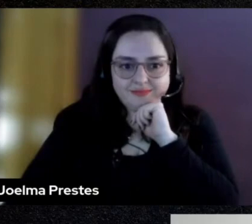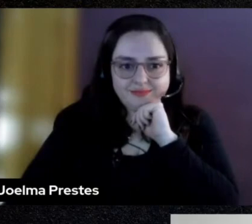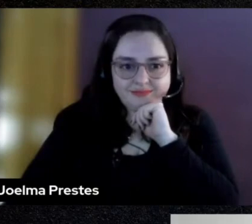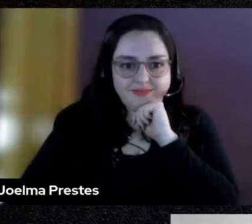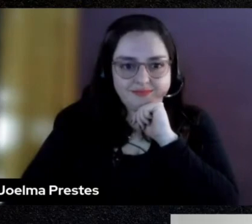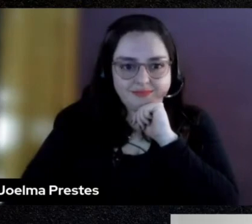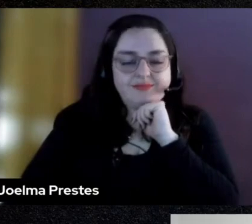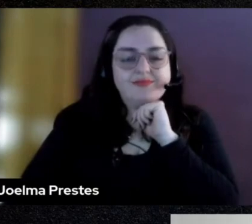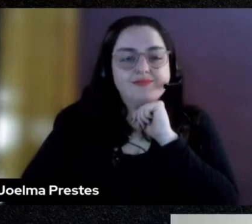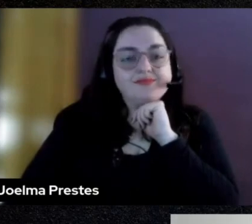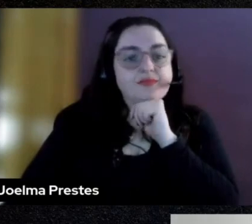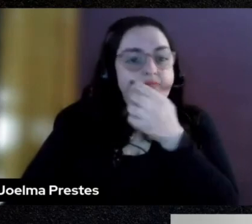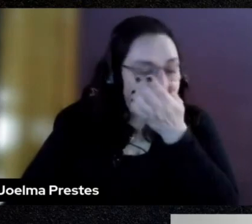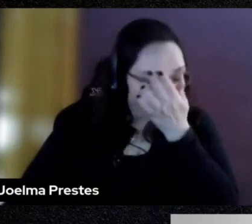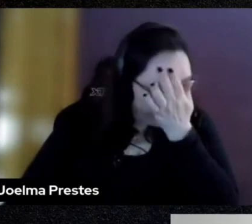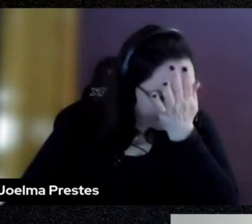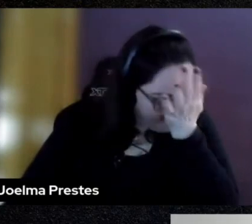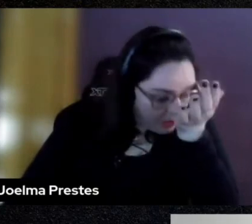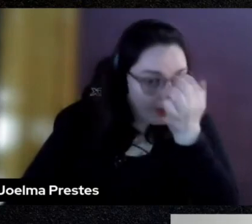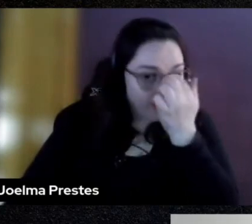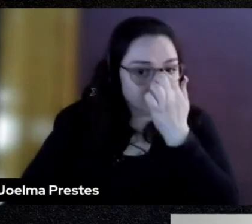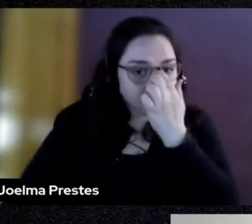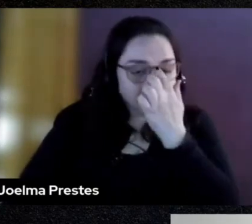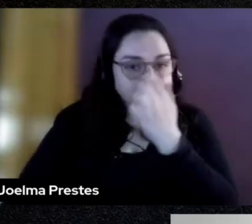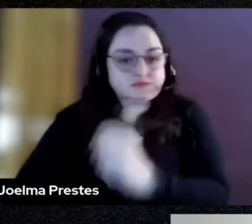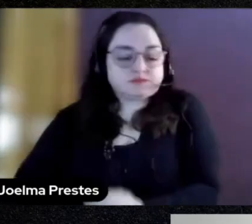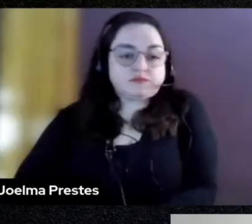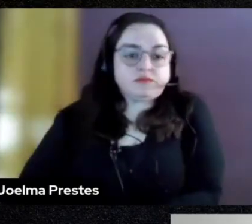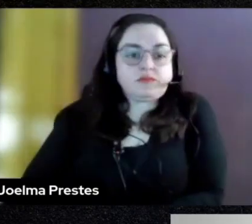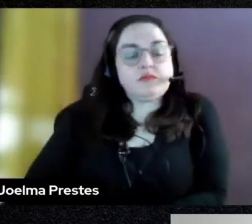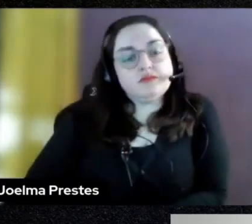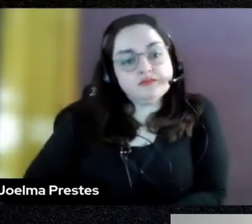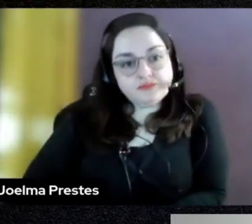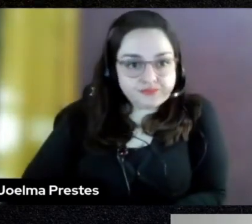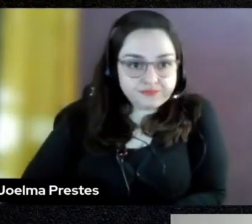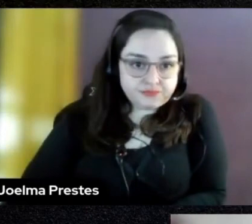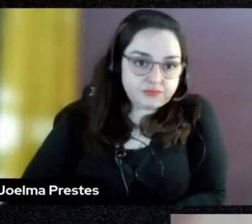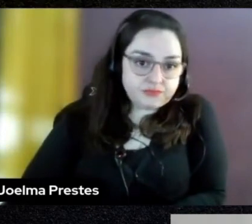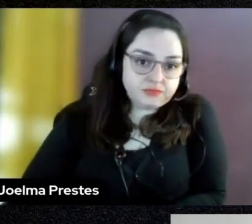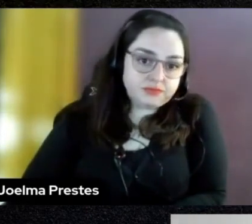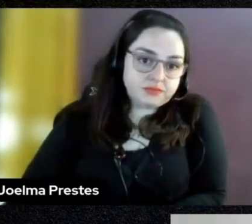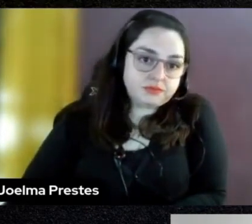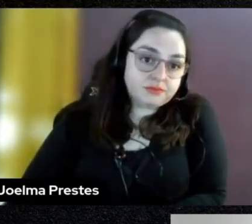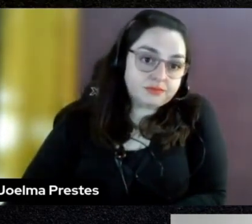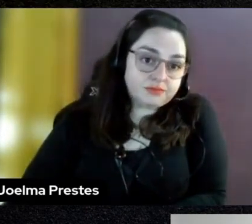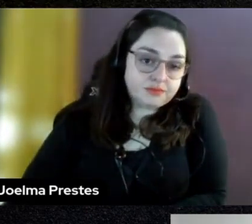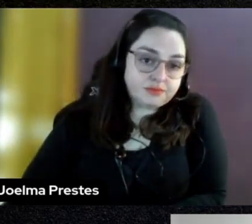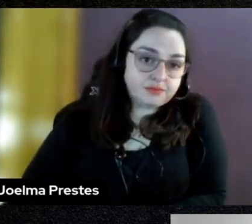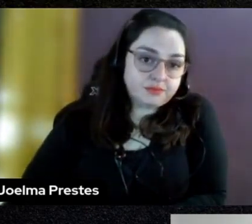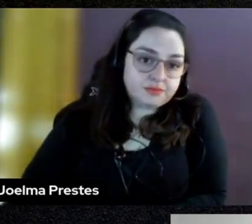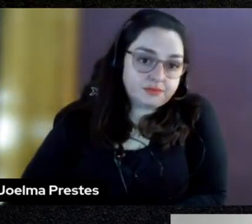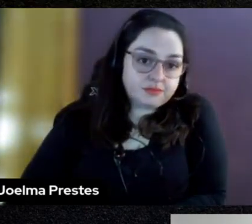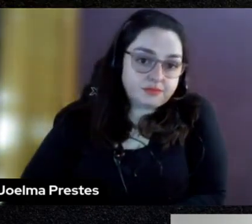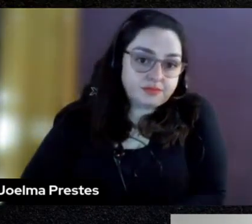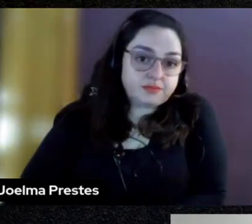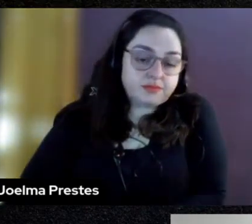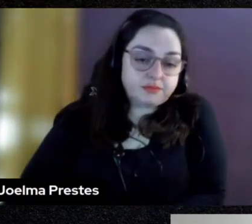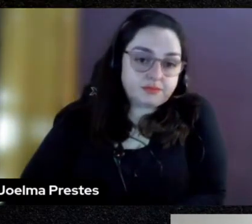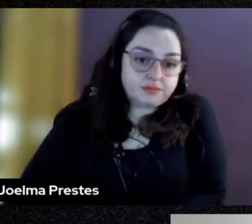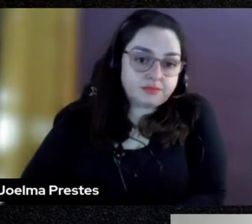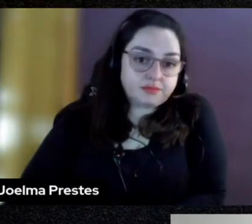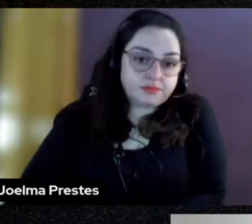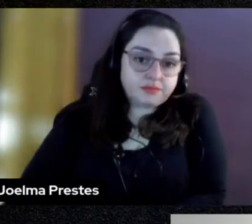isso tem, né, uma chance de ocorrência muito alta, vai ser 100%, né? Então, vai subir, vai dar problema certo. Então, já é um